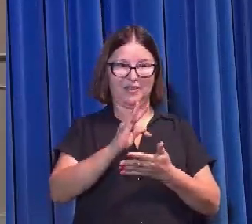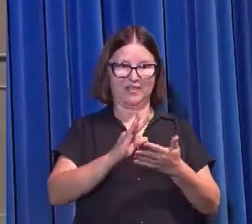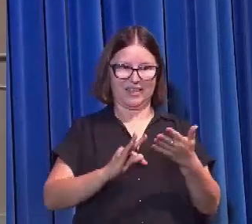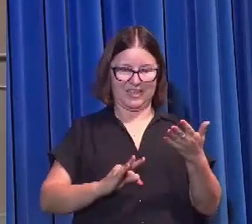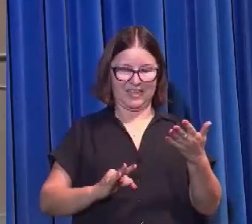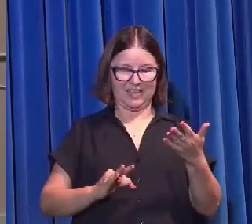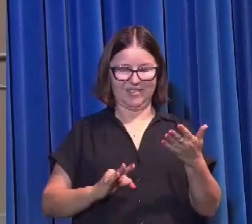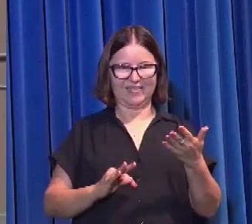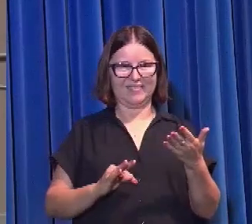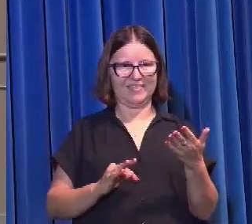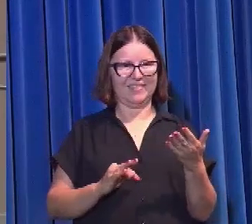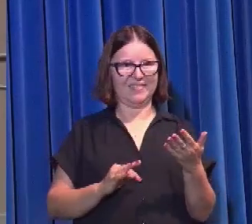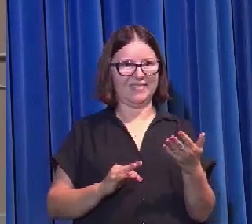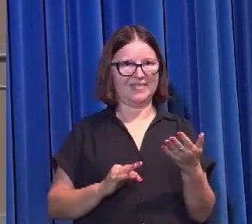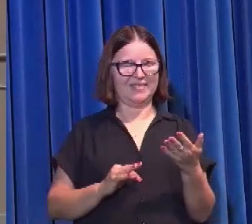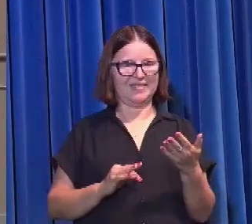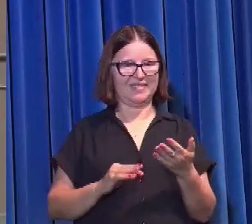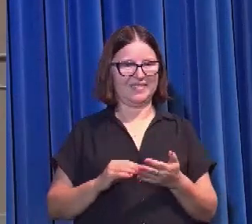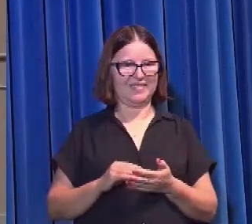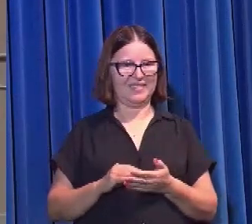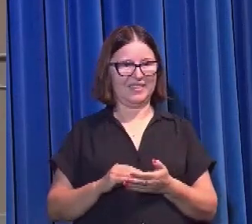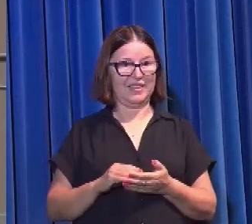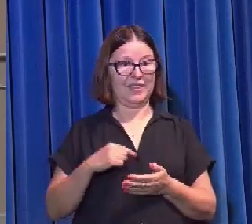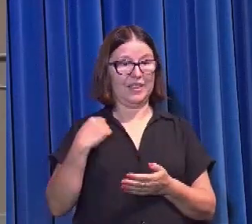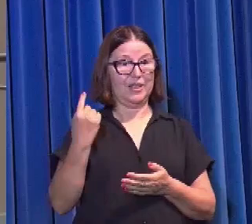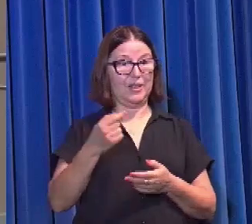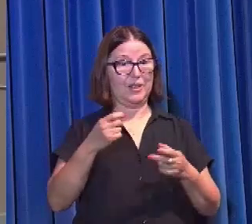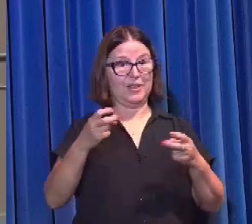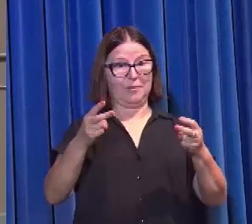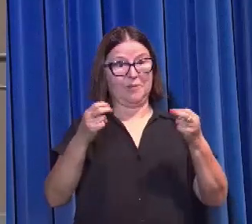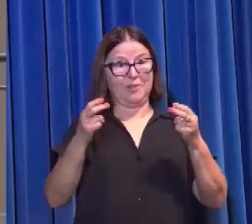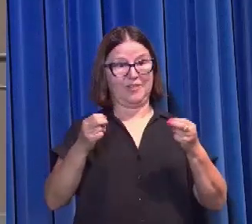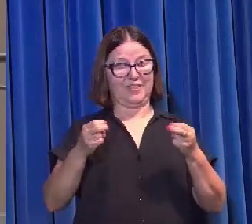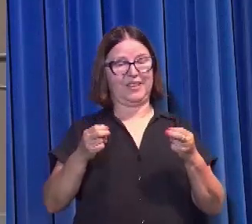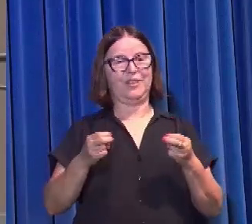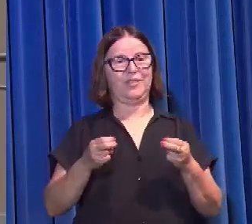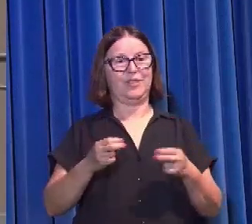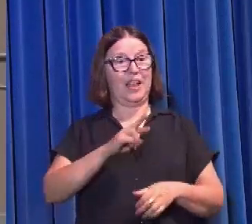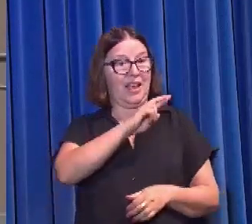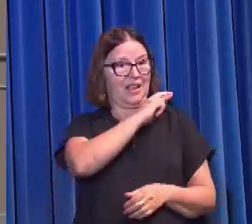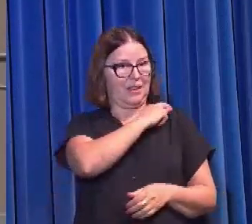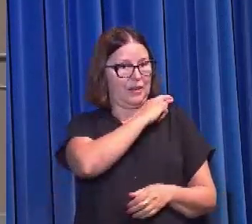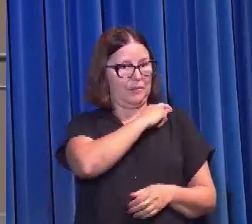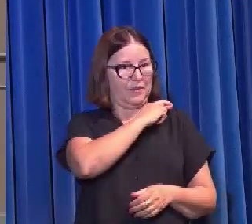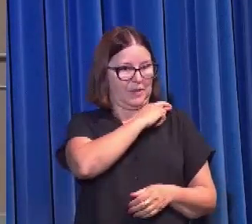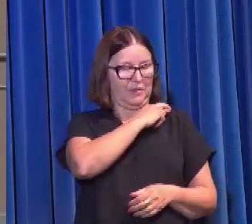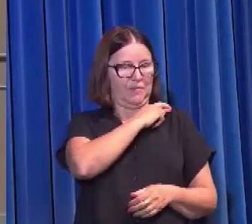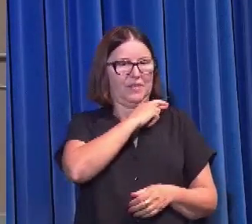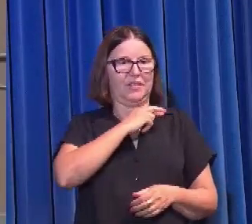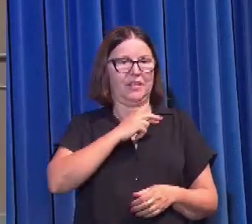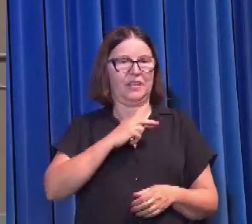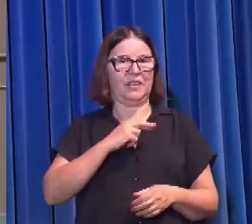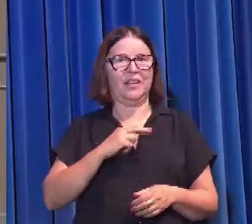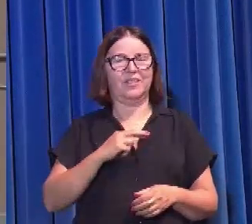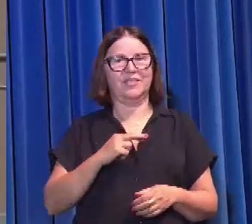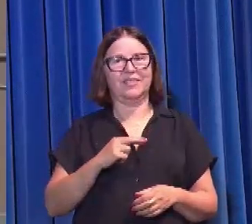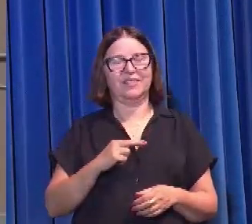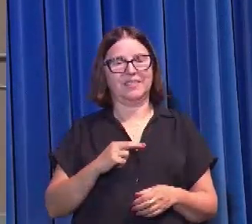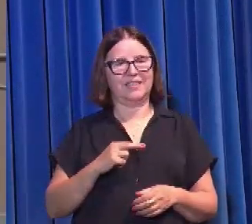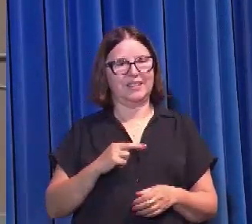a gente observa a glória da igreja, suas responsabilidades, o propósito de Deus para a igreja, um propósito